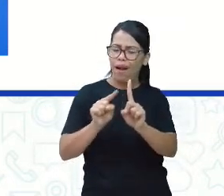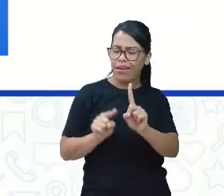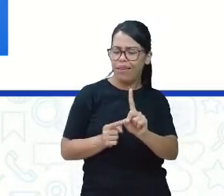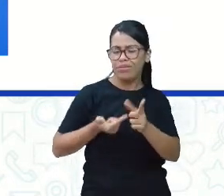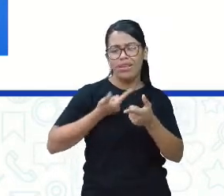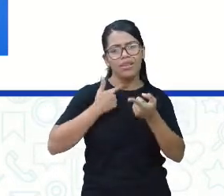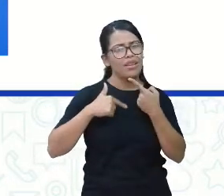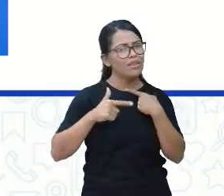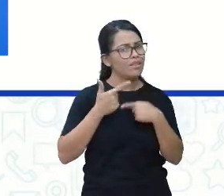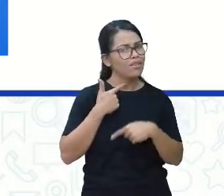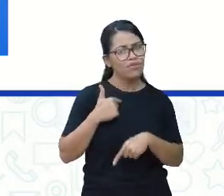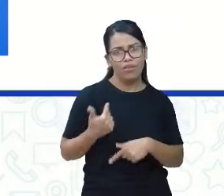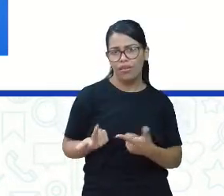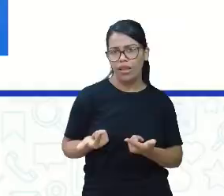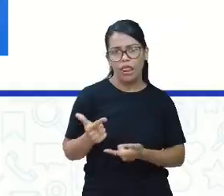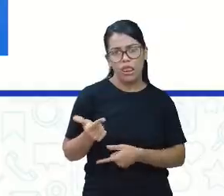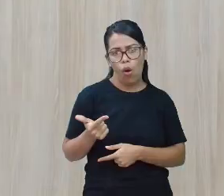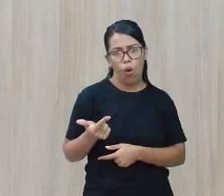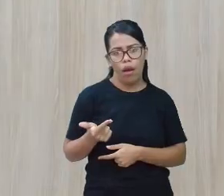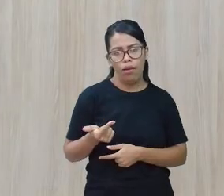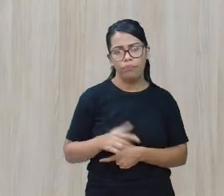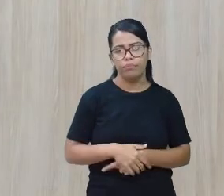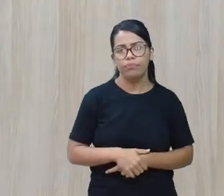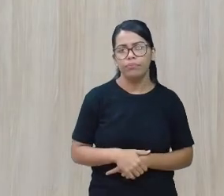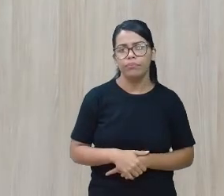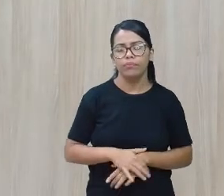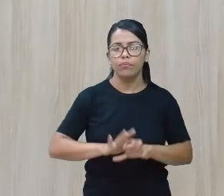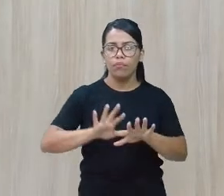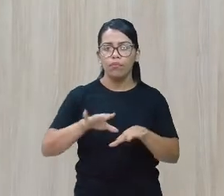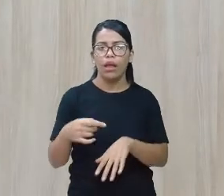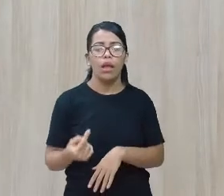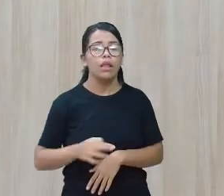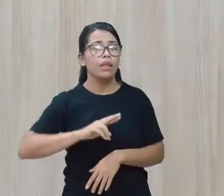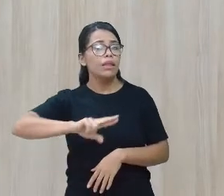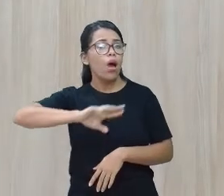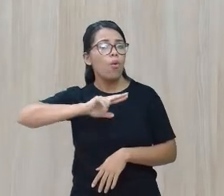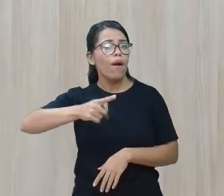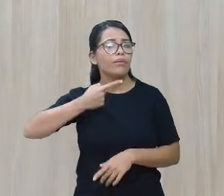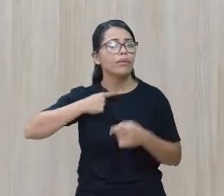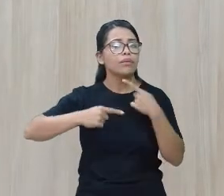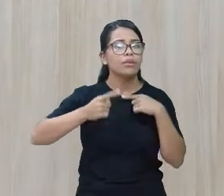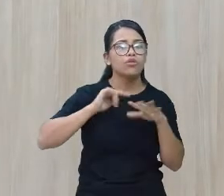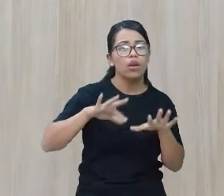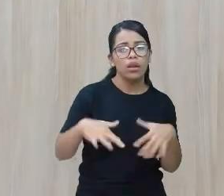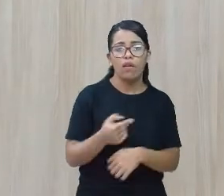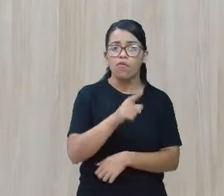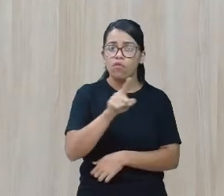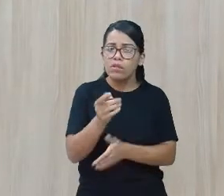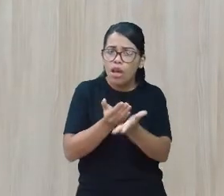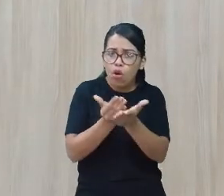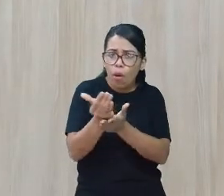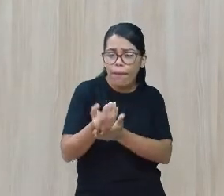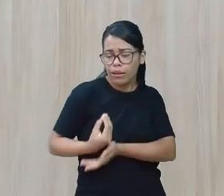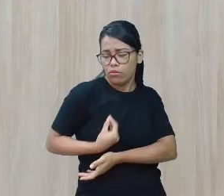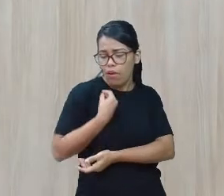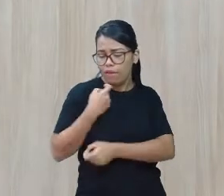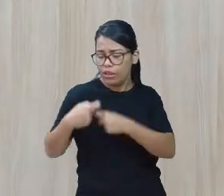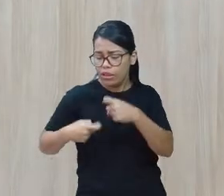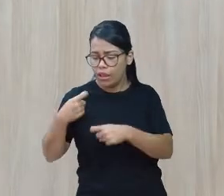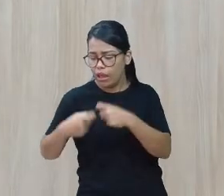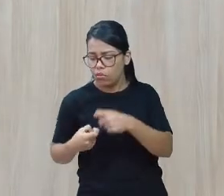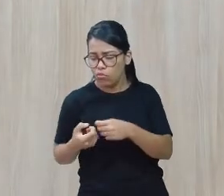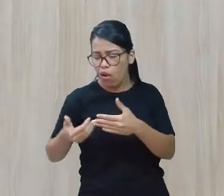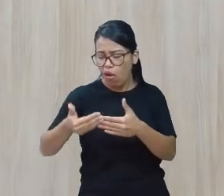indesejada. Então, você inicia uma vida sexual muito cedo, sem primeiro ter conhecimento,